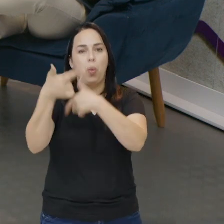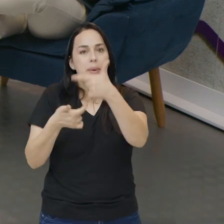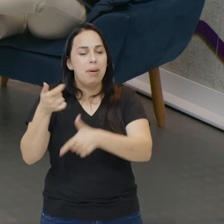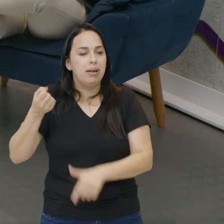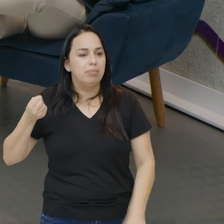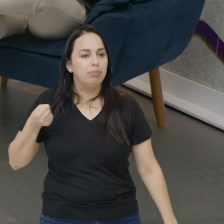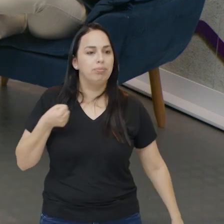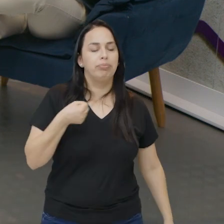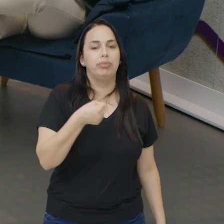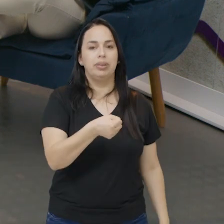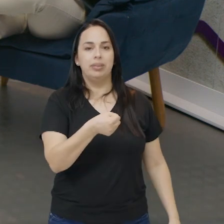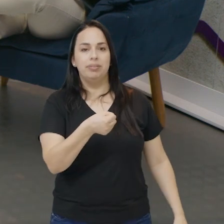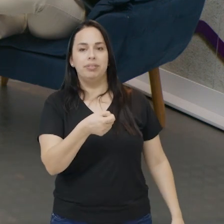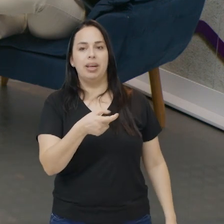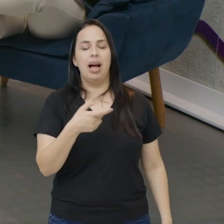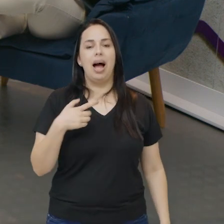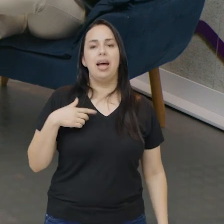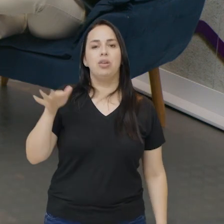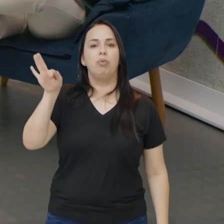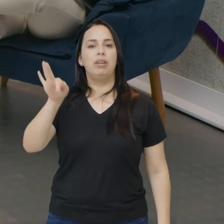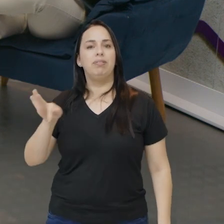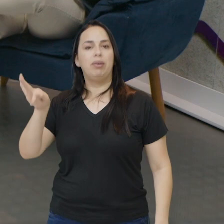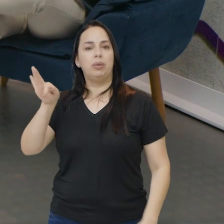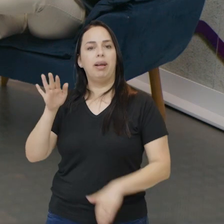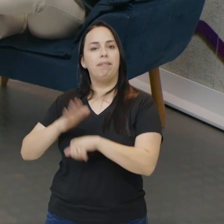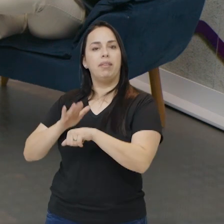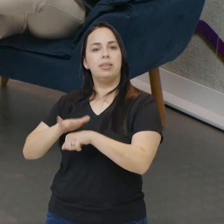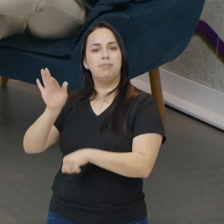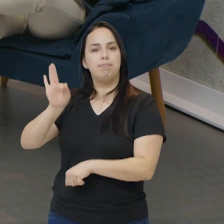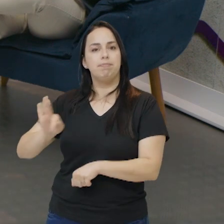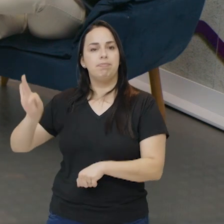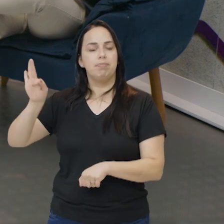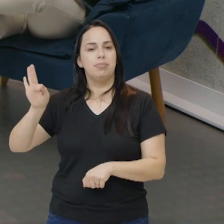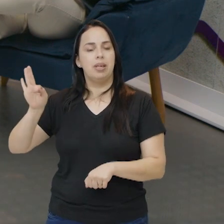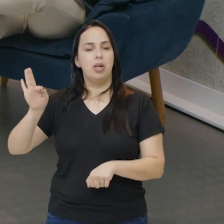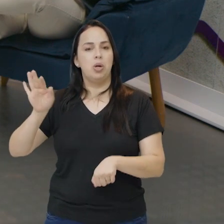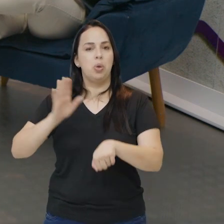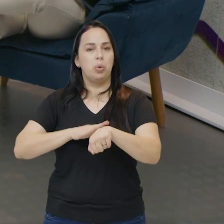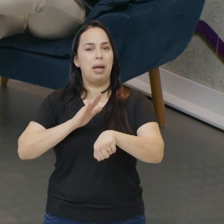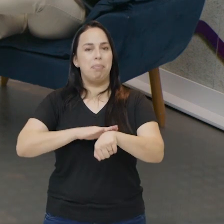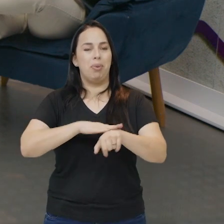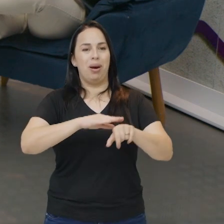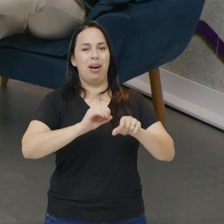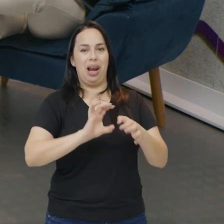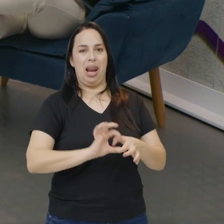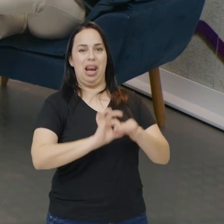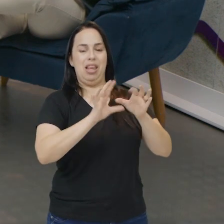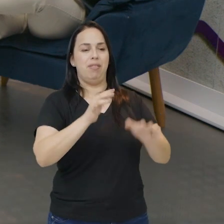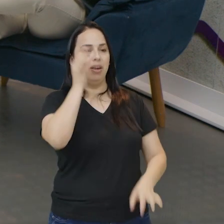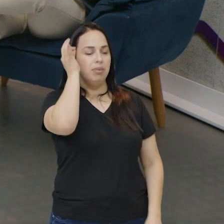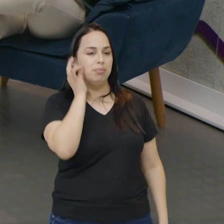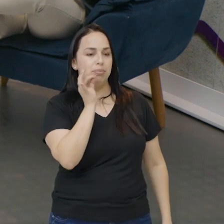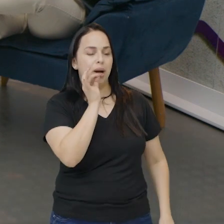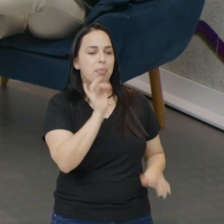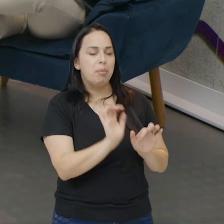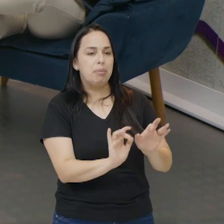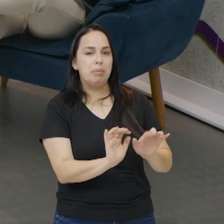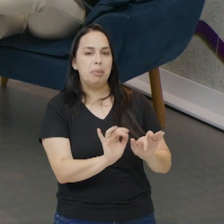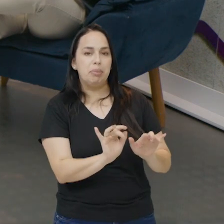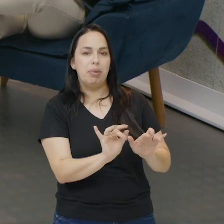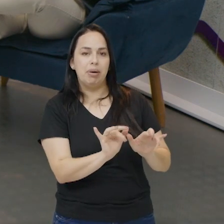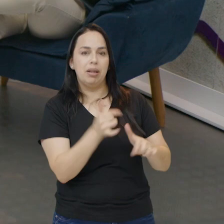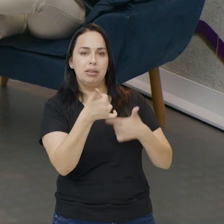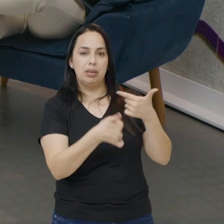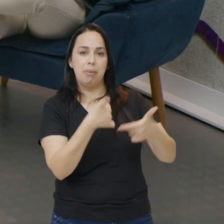ali criando, né? Por exemplo, estou fazendo uma faculdade e estou usando, né, o atendente, eu trabalho